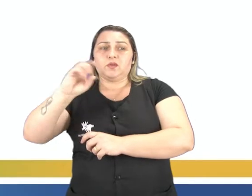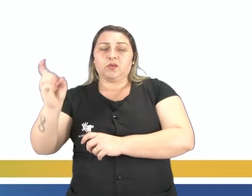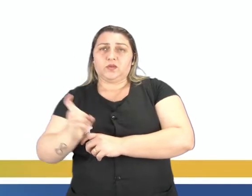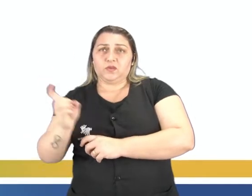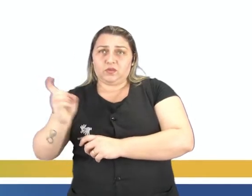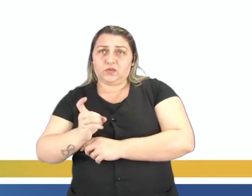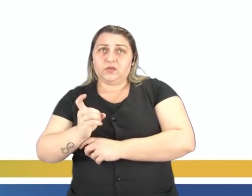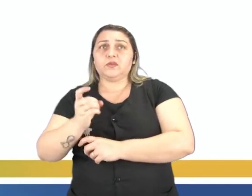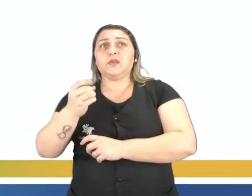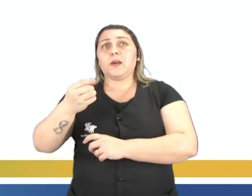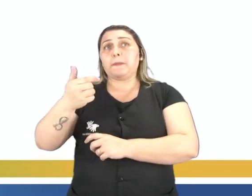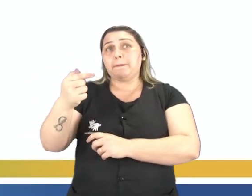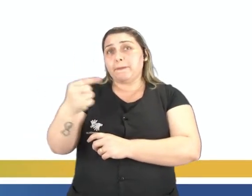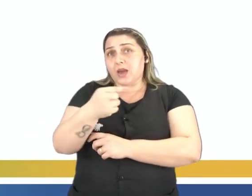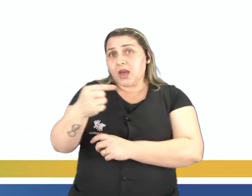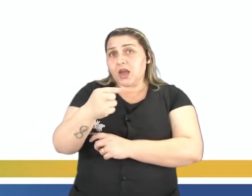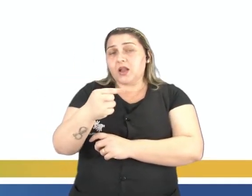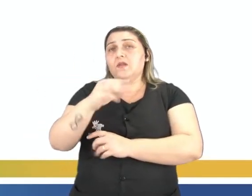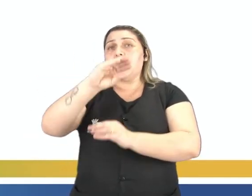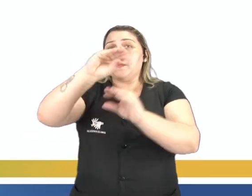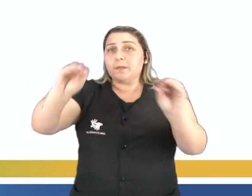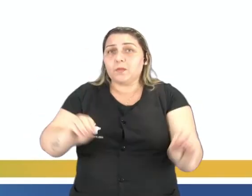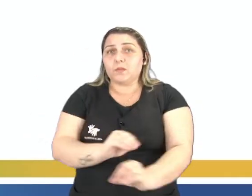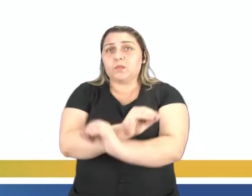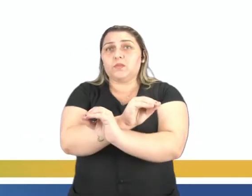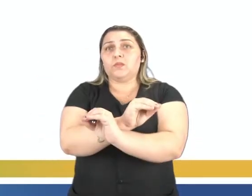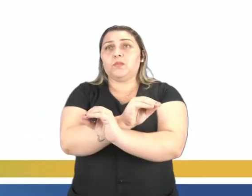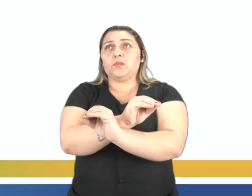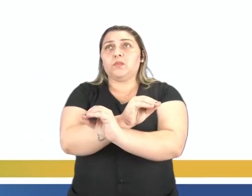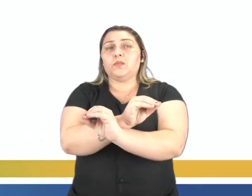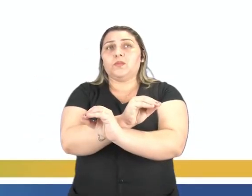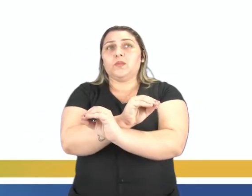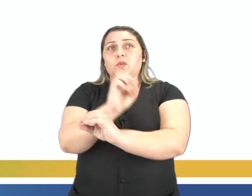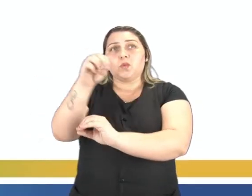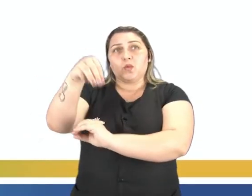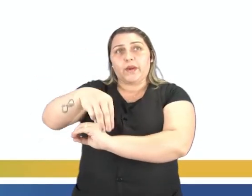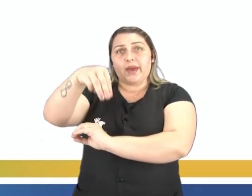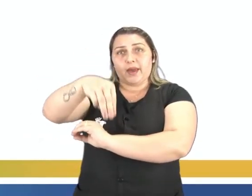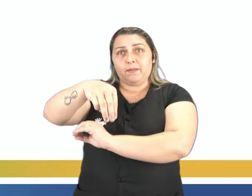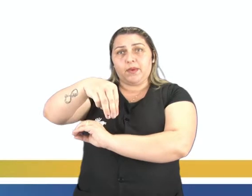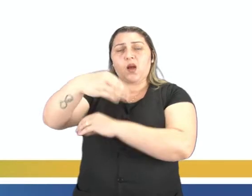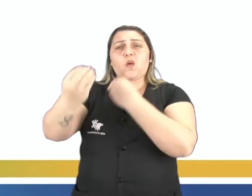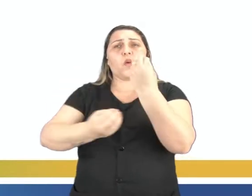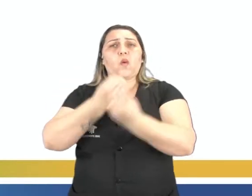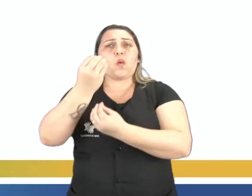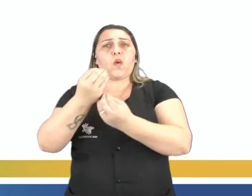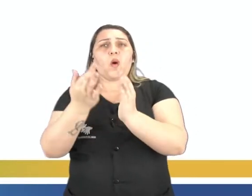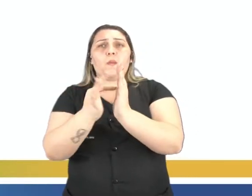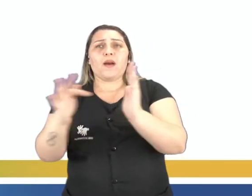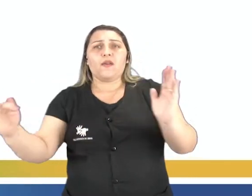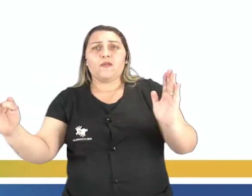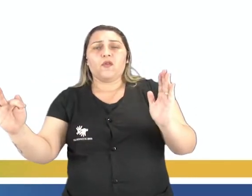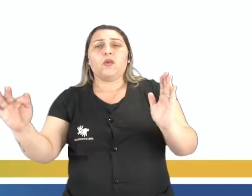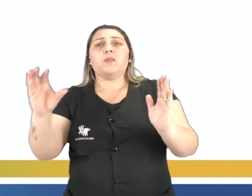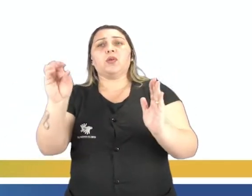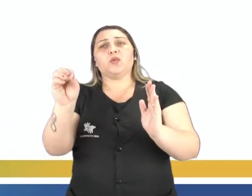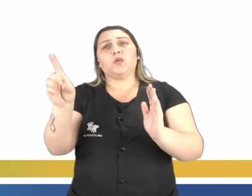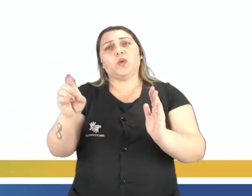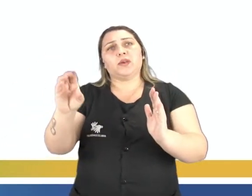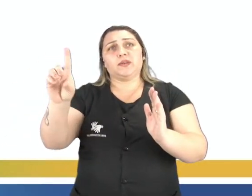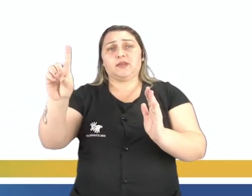2 menos e veio aqui parar no índice do M. Então, como que vai ficar a fórmula desse óxido?